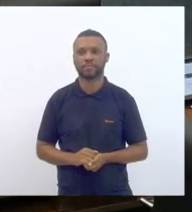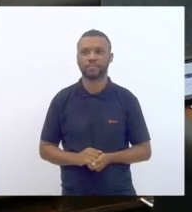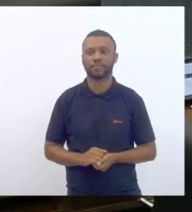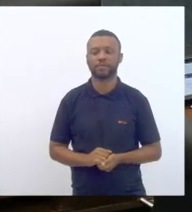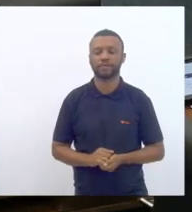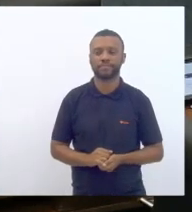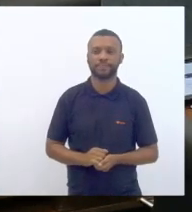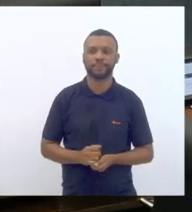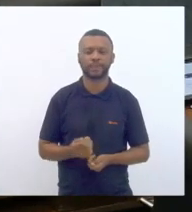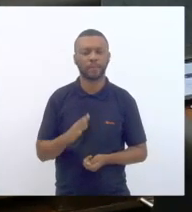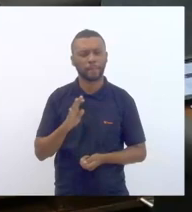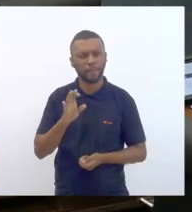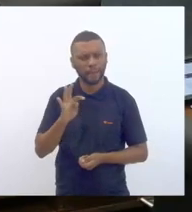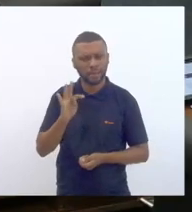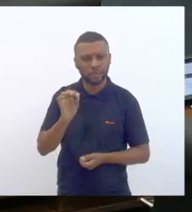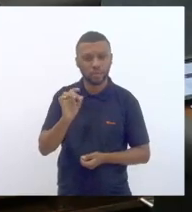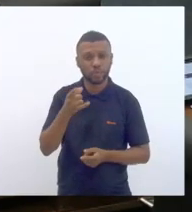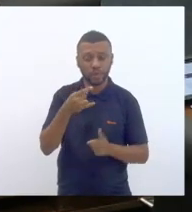Bebeto está no online, não?